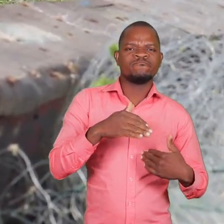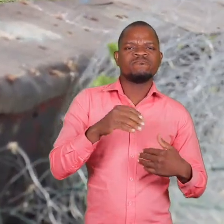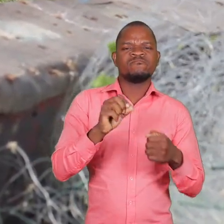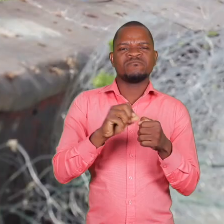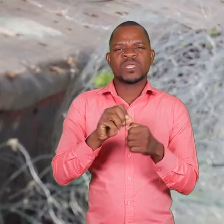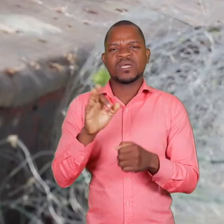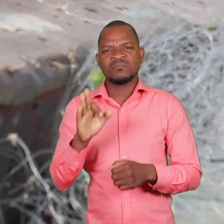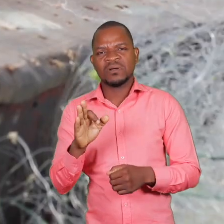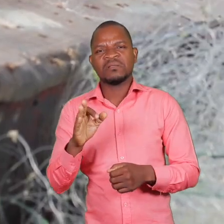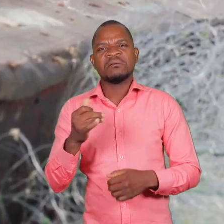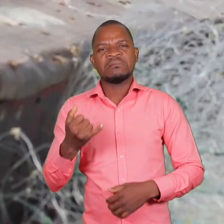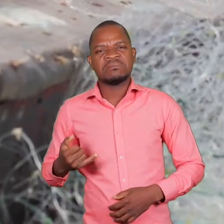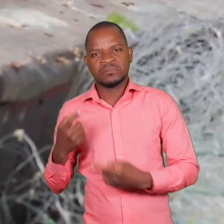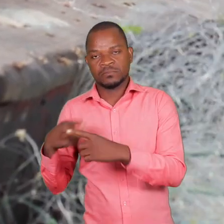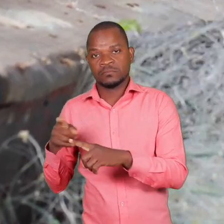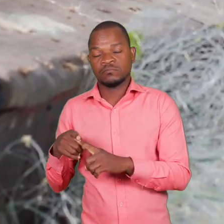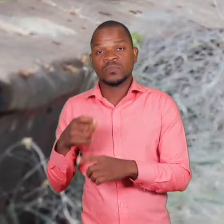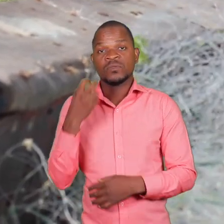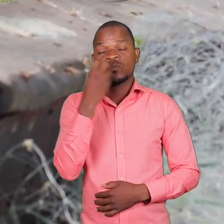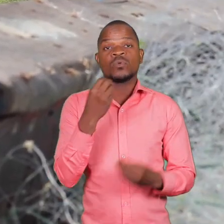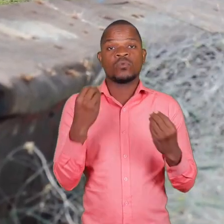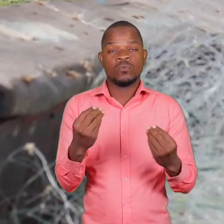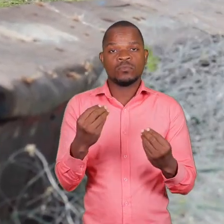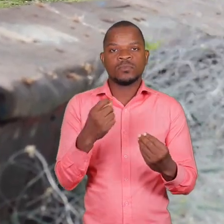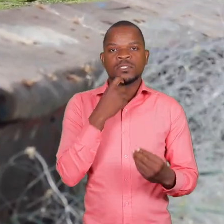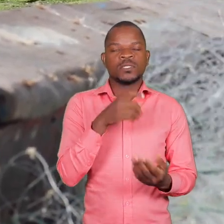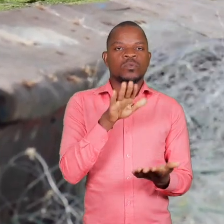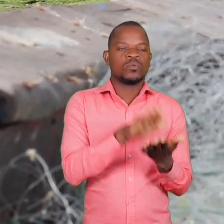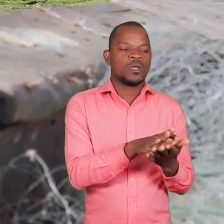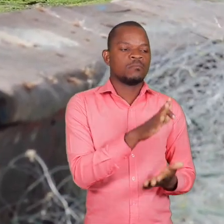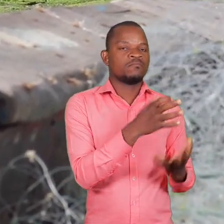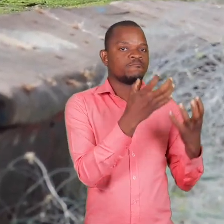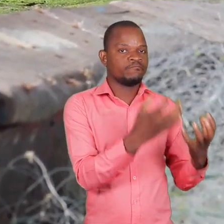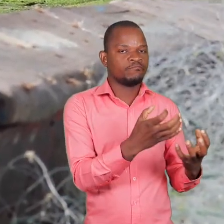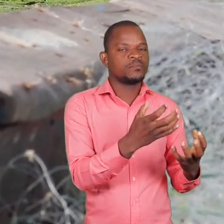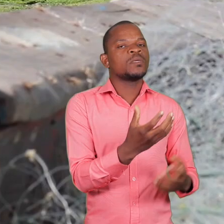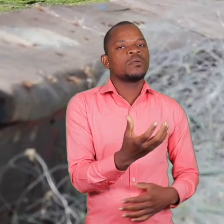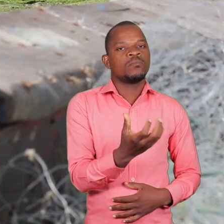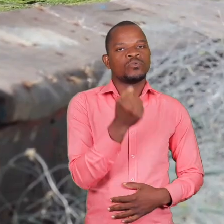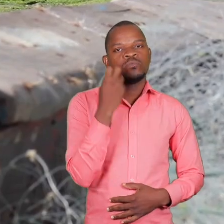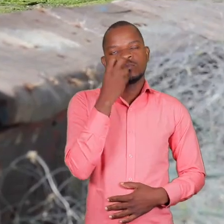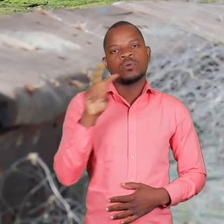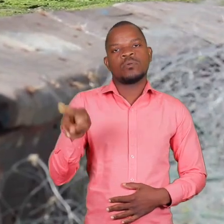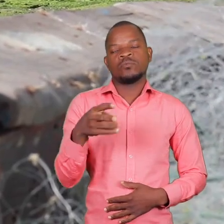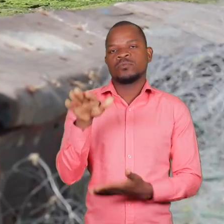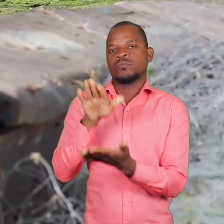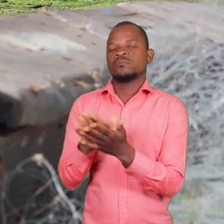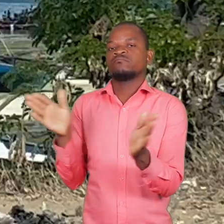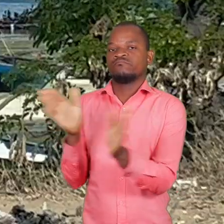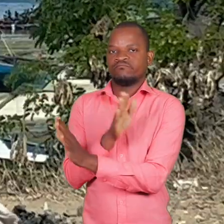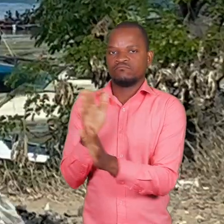dos residentes deste bairro segue a lógica segundo a qual quem não tem cão, caça com gato. E